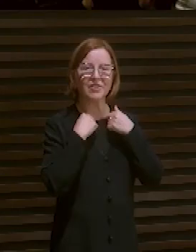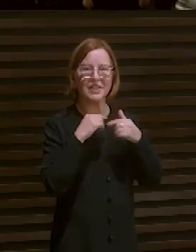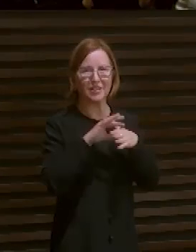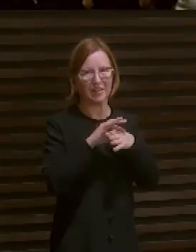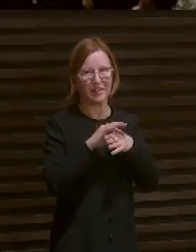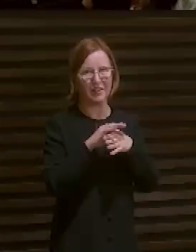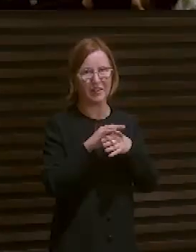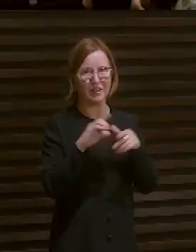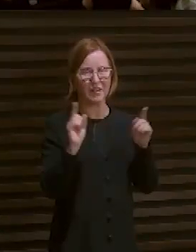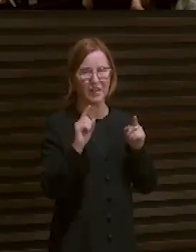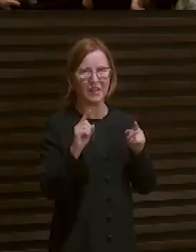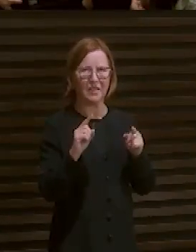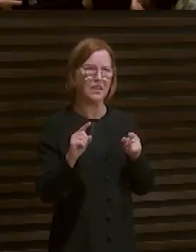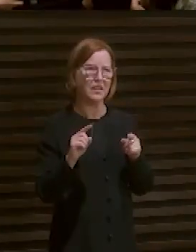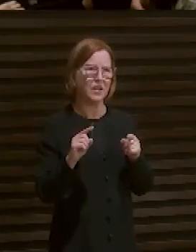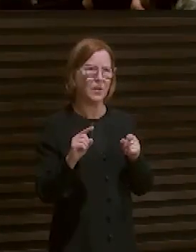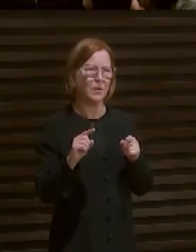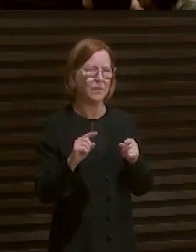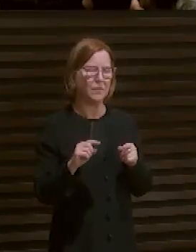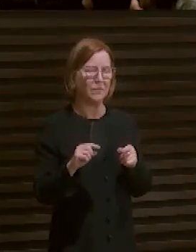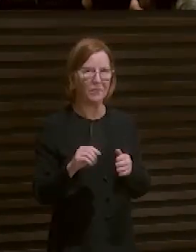carne. Não é uma questão de instinto.